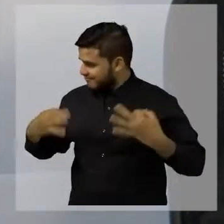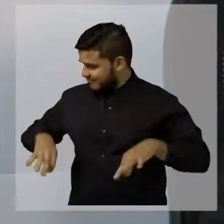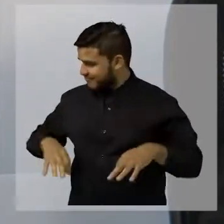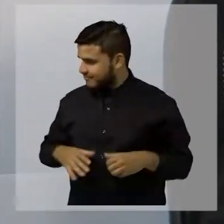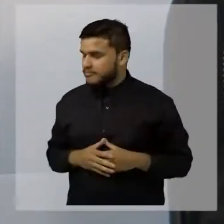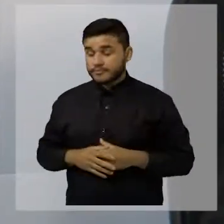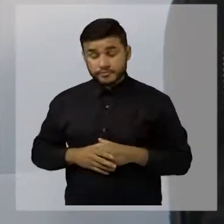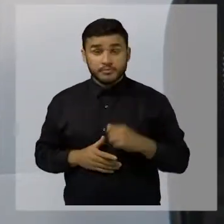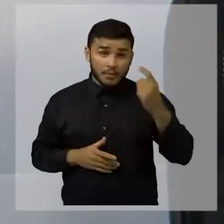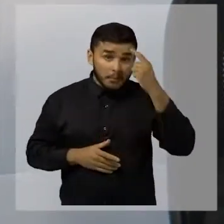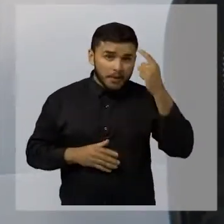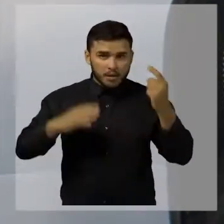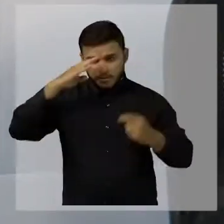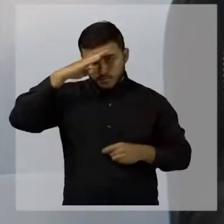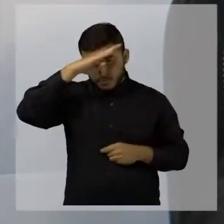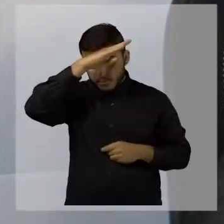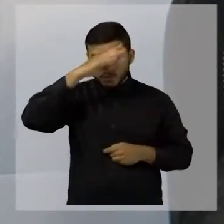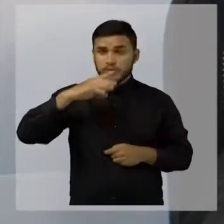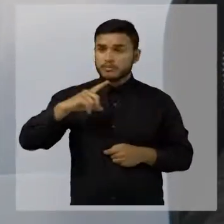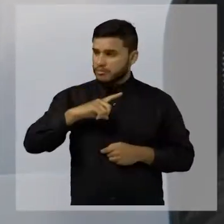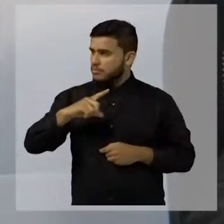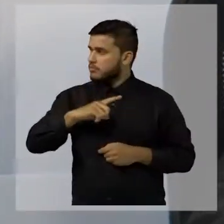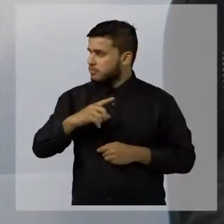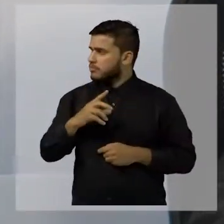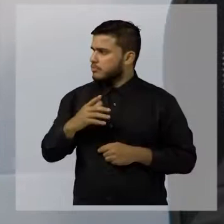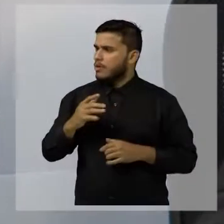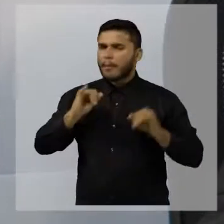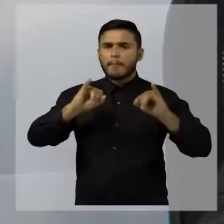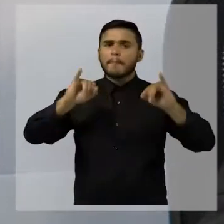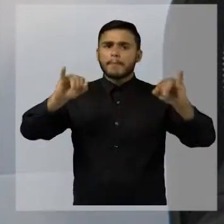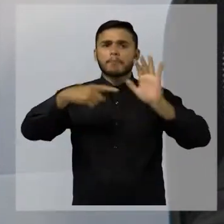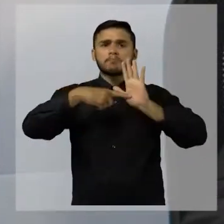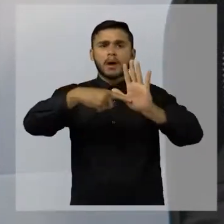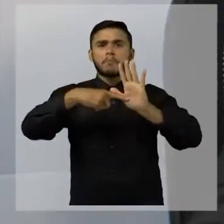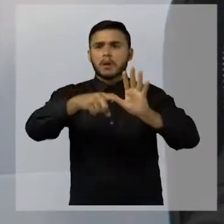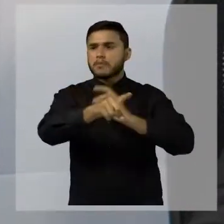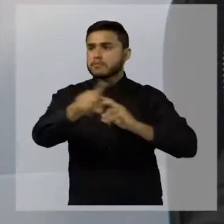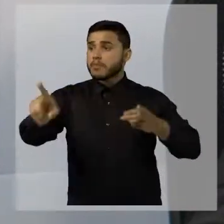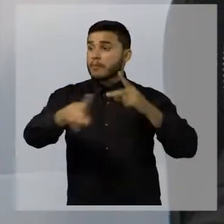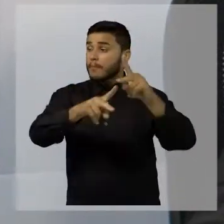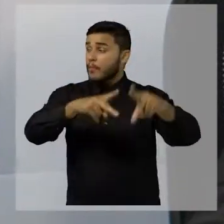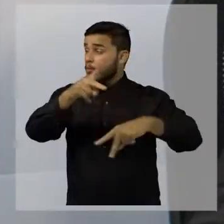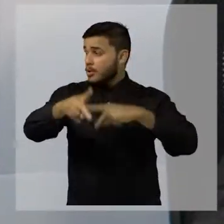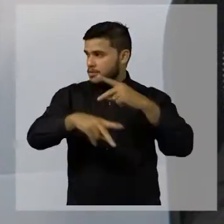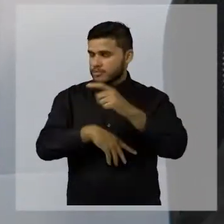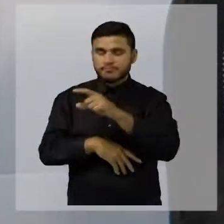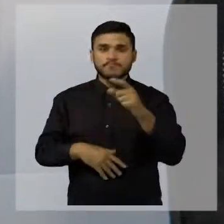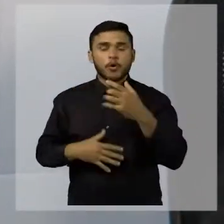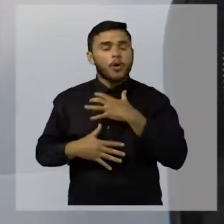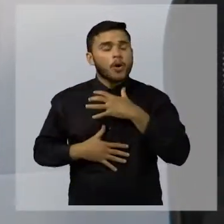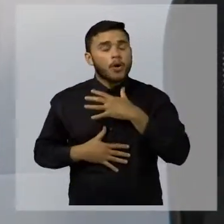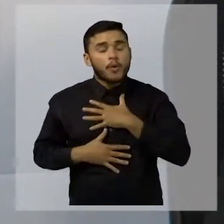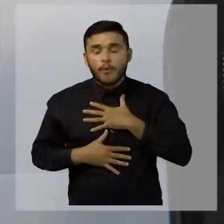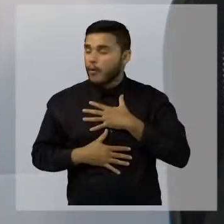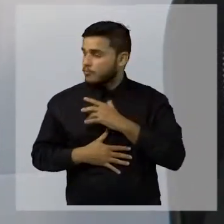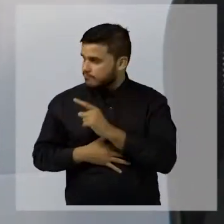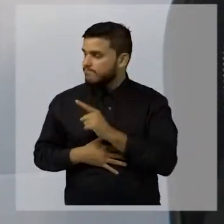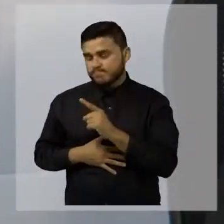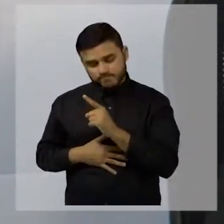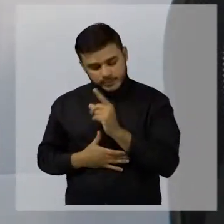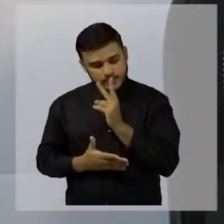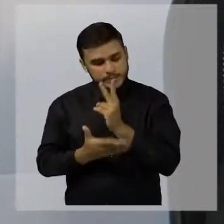que ele está criando uma marca popular, forte, vai, em